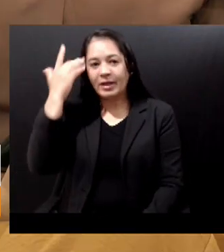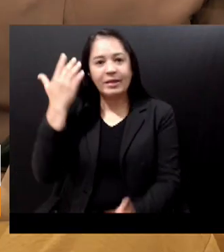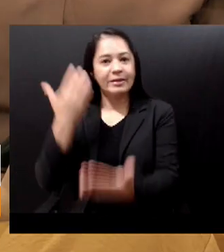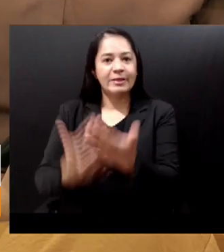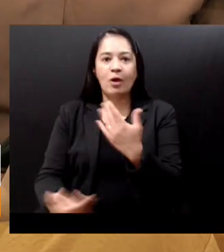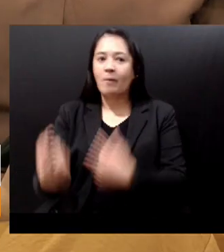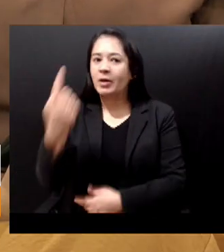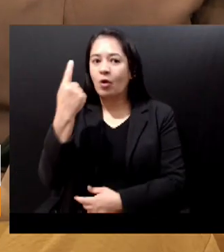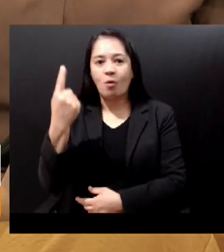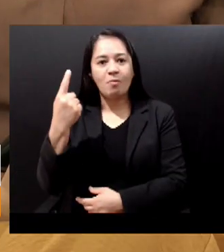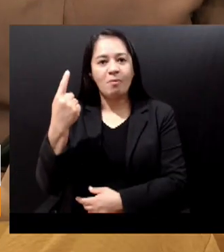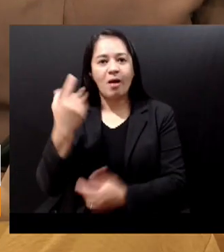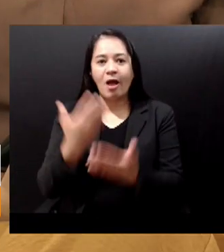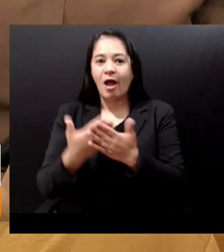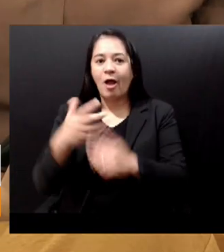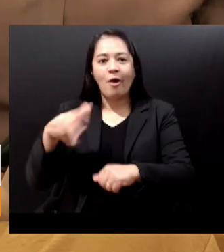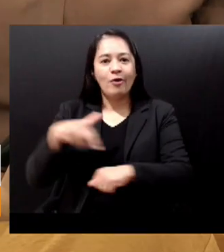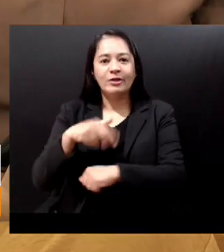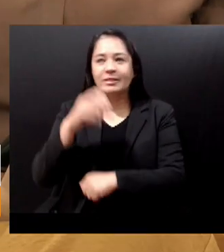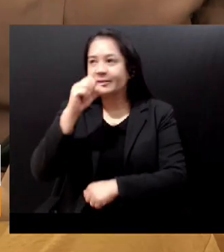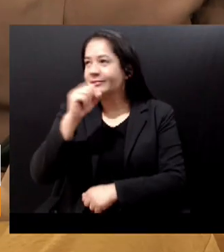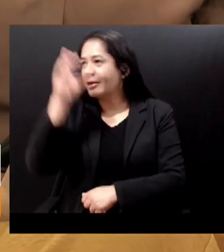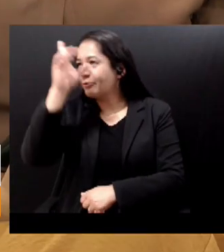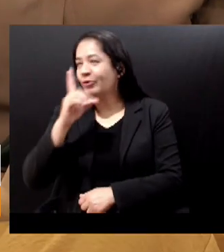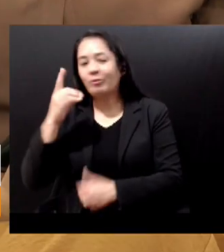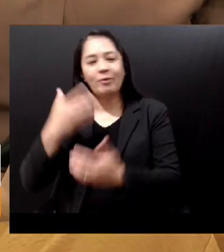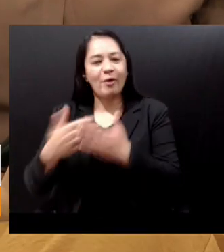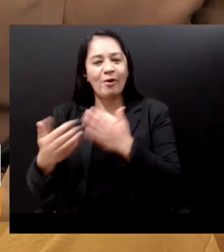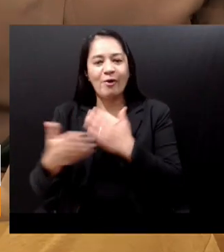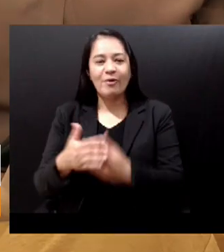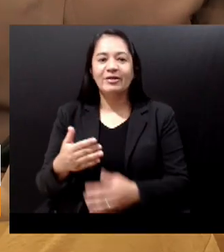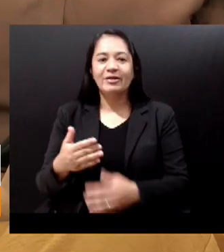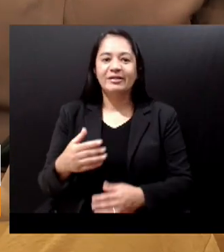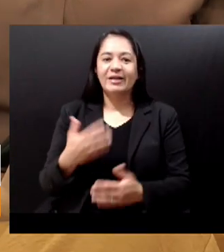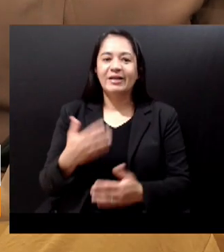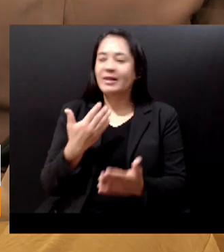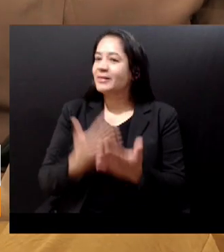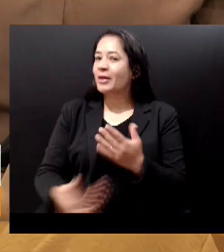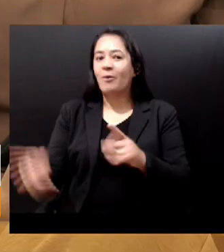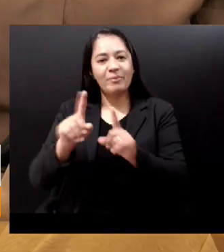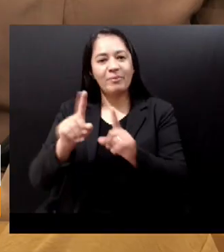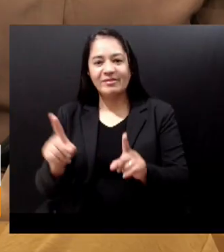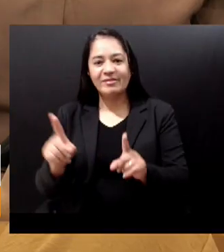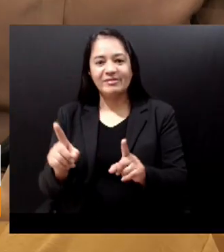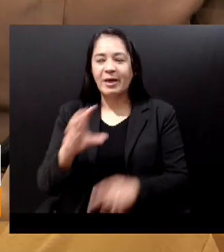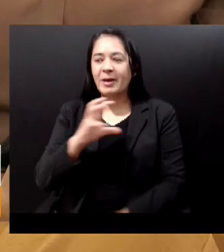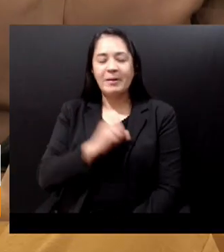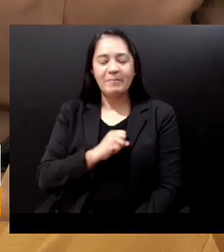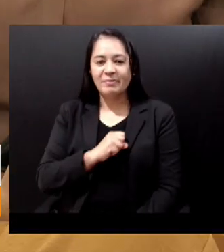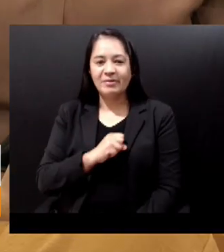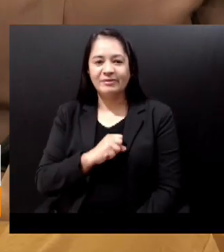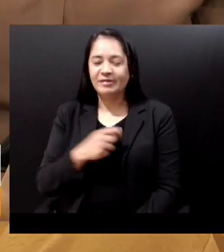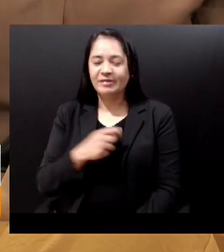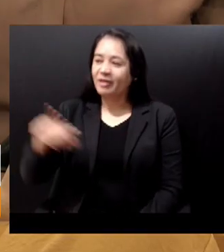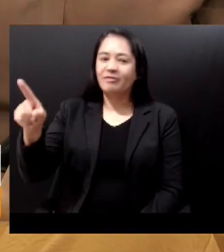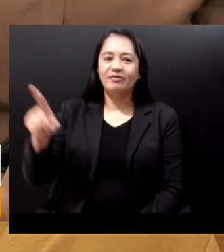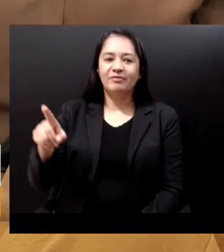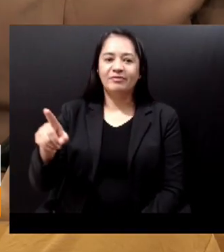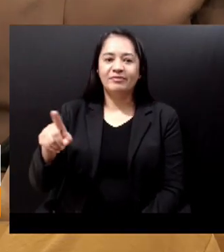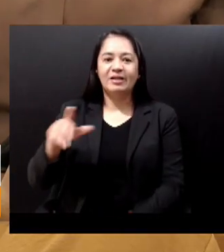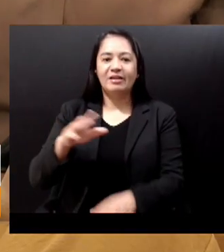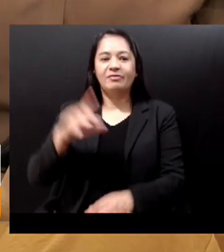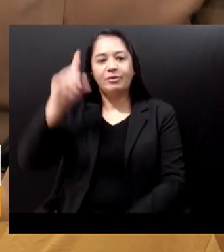de sábado à noite, de domingo, de feriado, não importa. Ela ama. Então ela vai, ela faz a rotina dela do dia